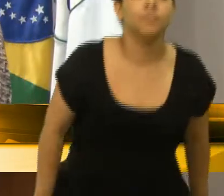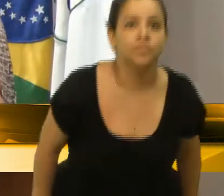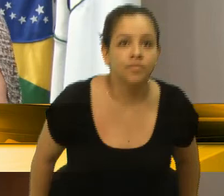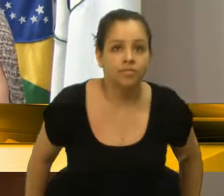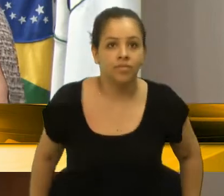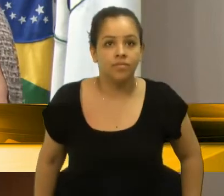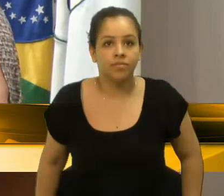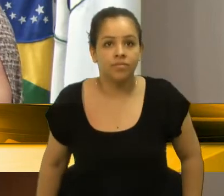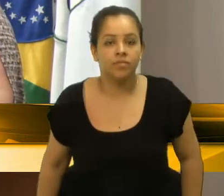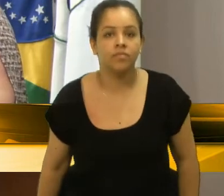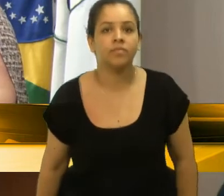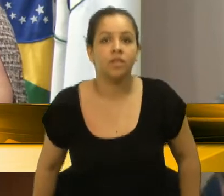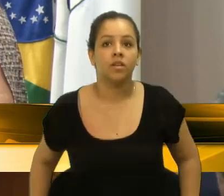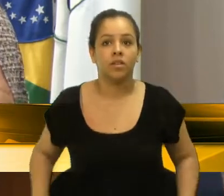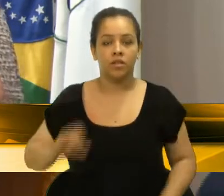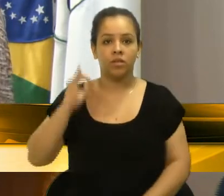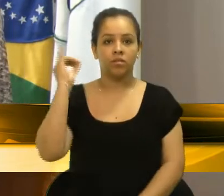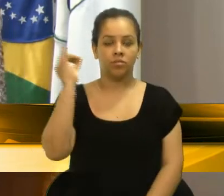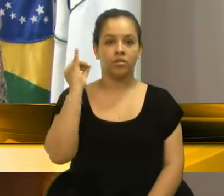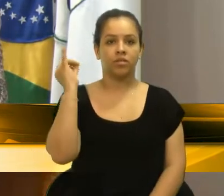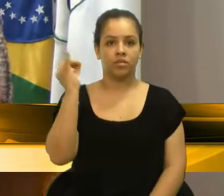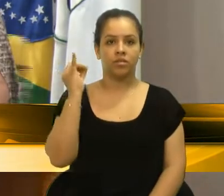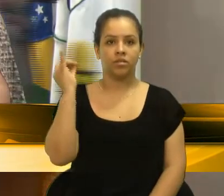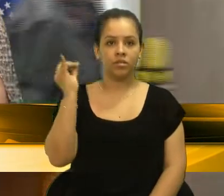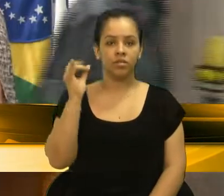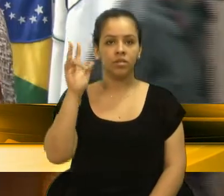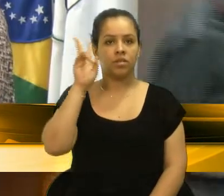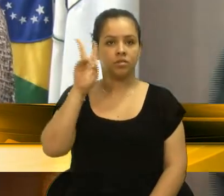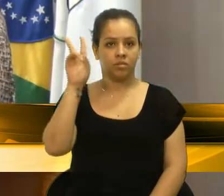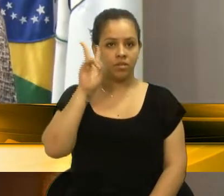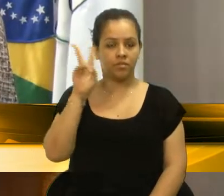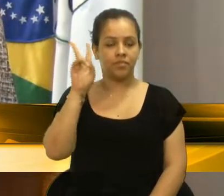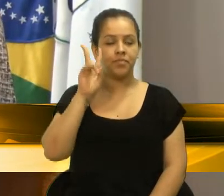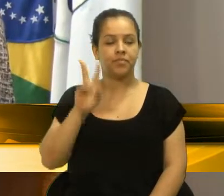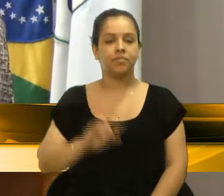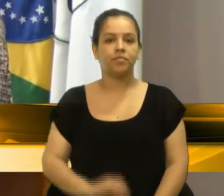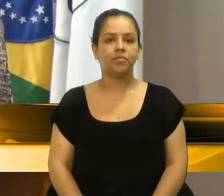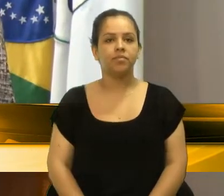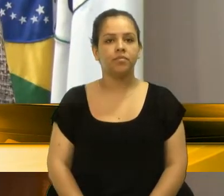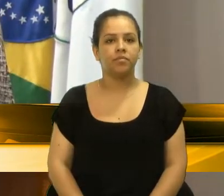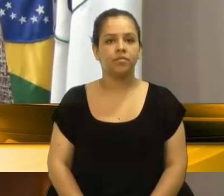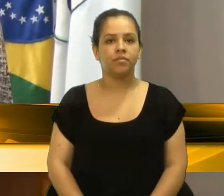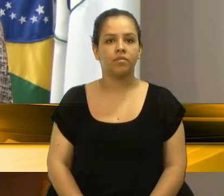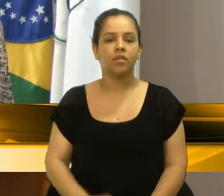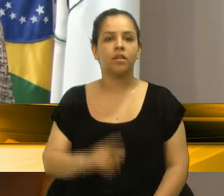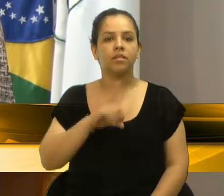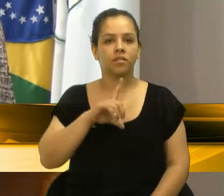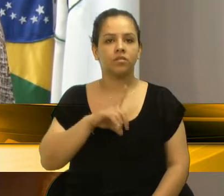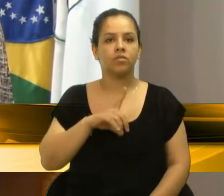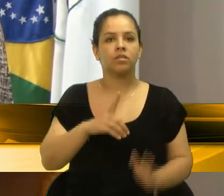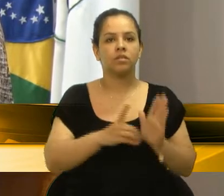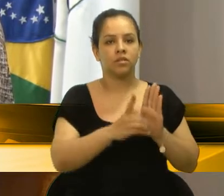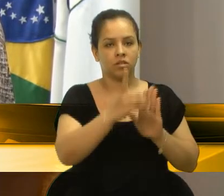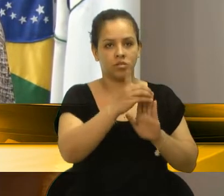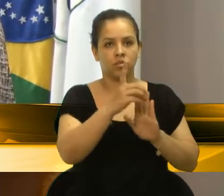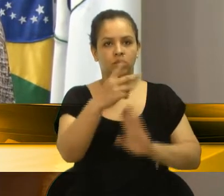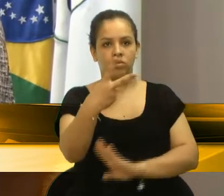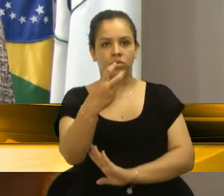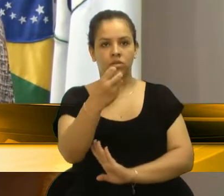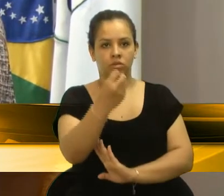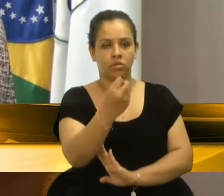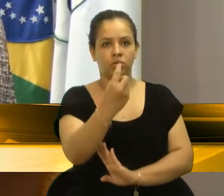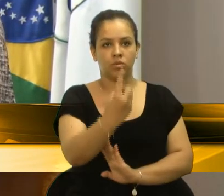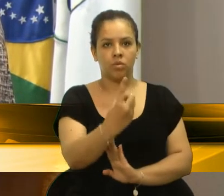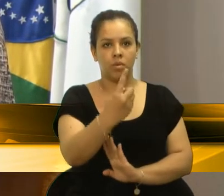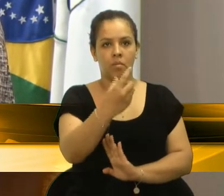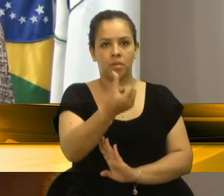Importante salientar que cabe o previsto no decreto 201/67 julgar